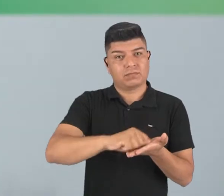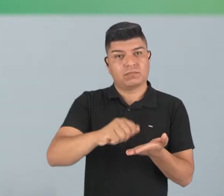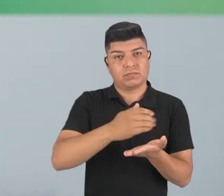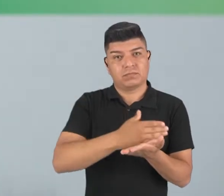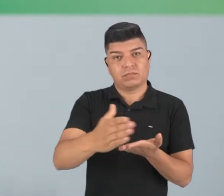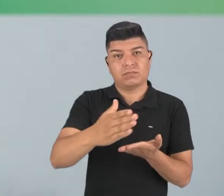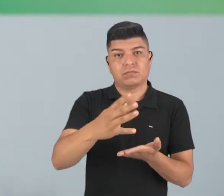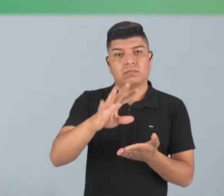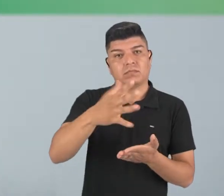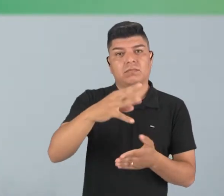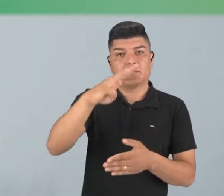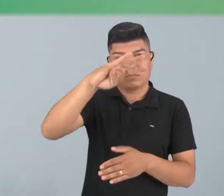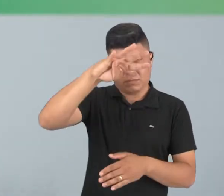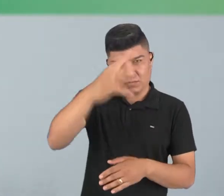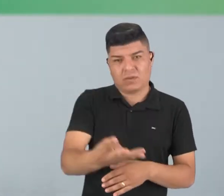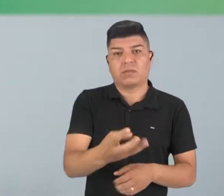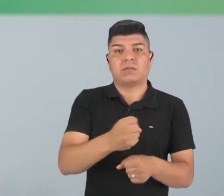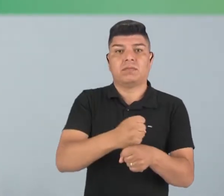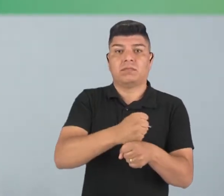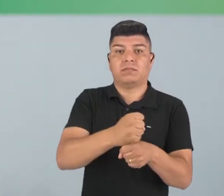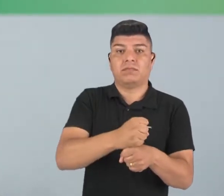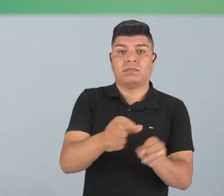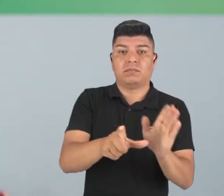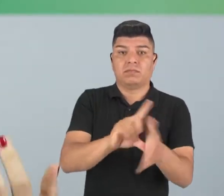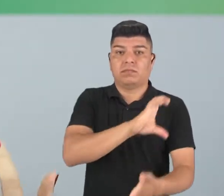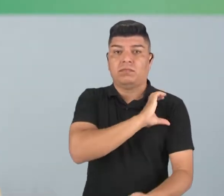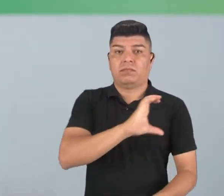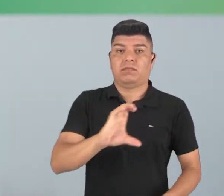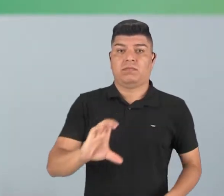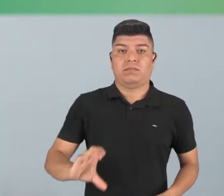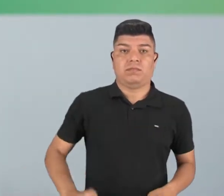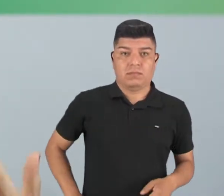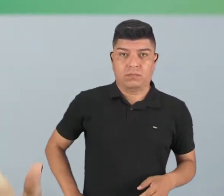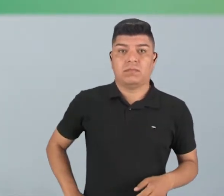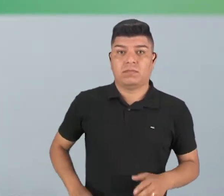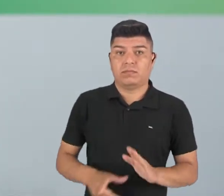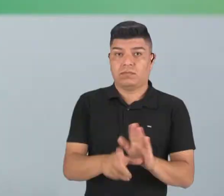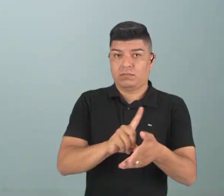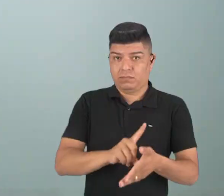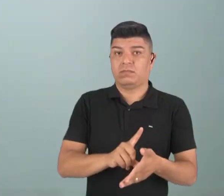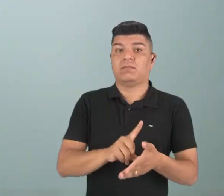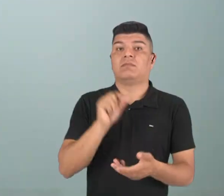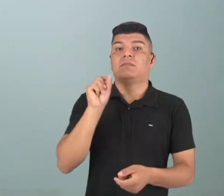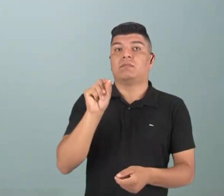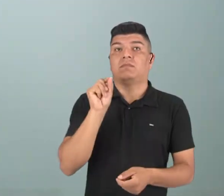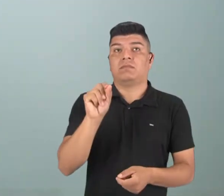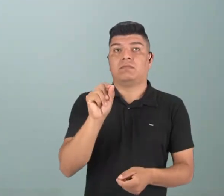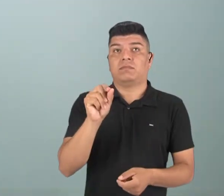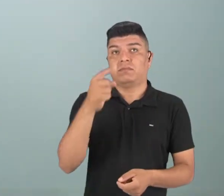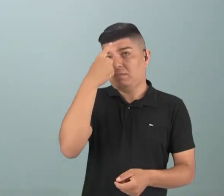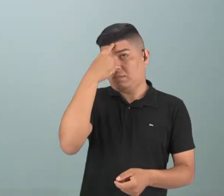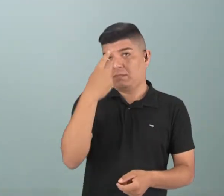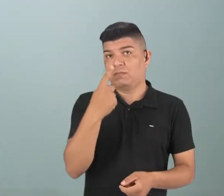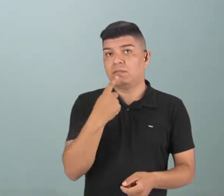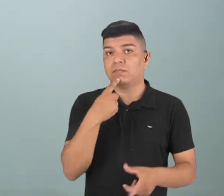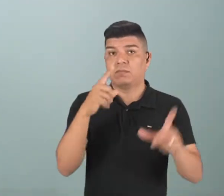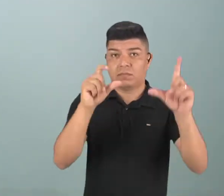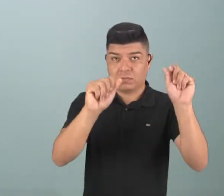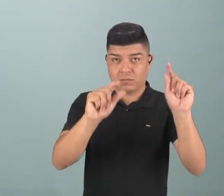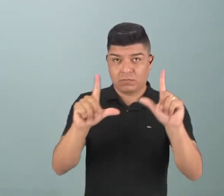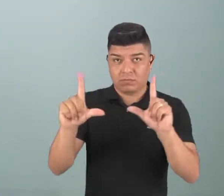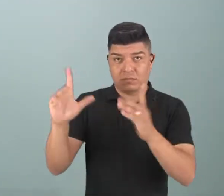começa em 4.000 anos antes de Cristo com a escrita. Antes disso, é pré-história. E essas imagens que eu mostrei para